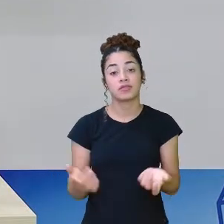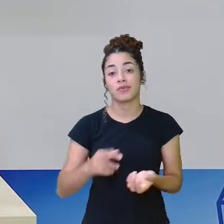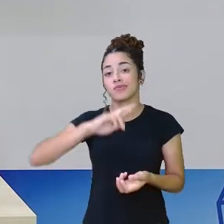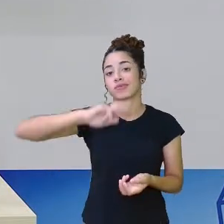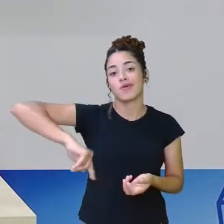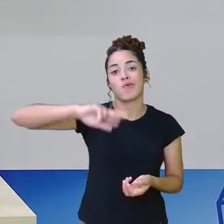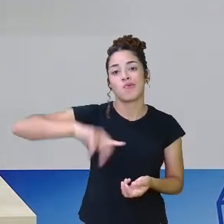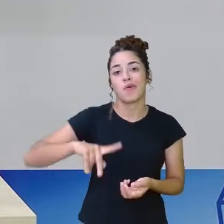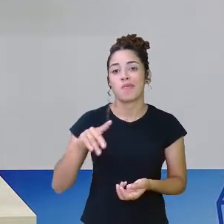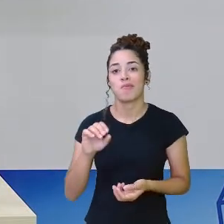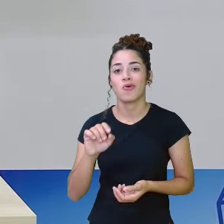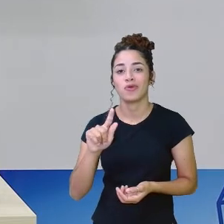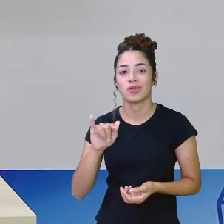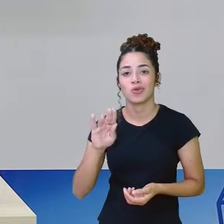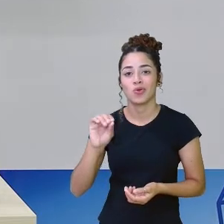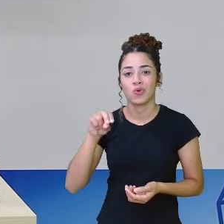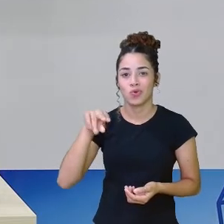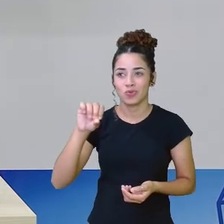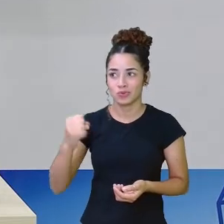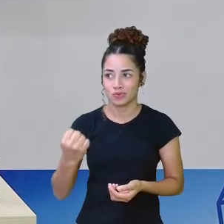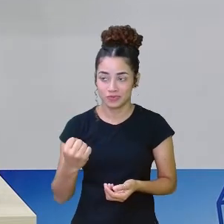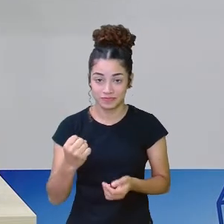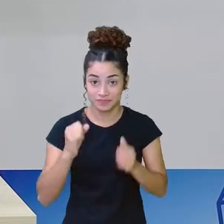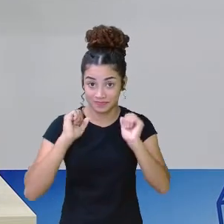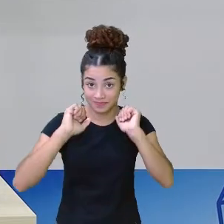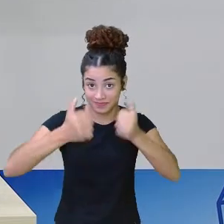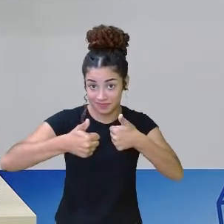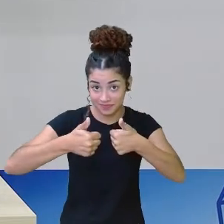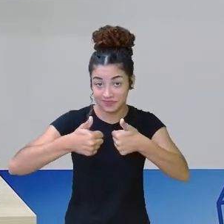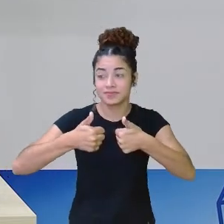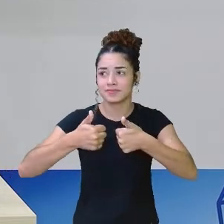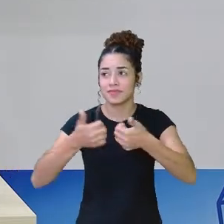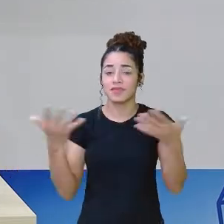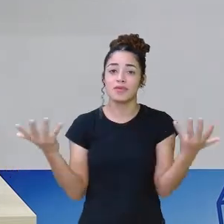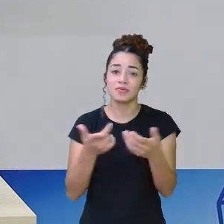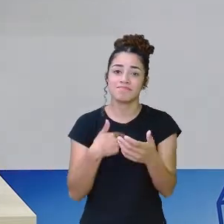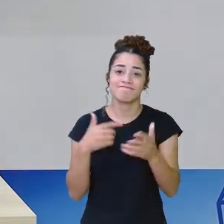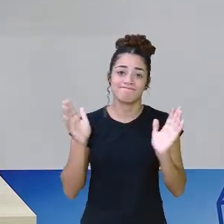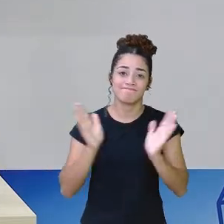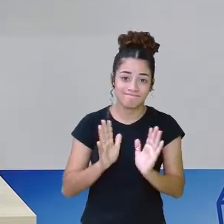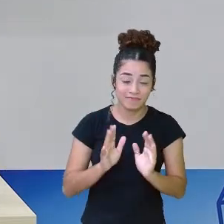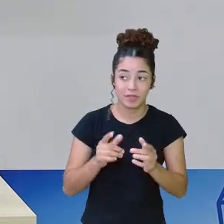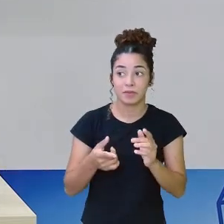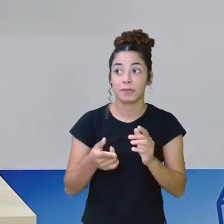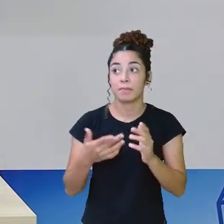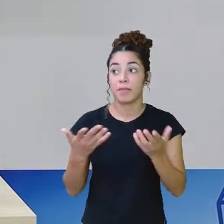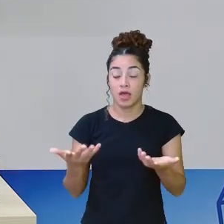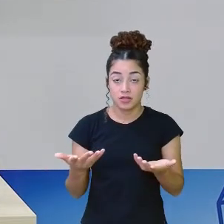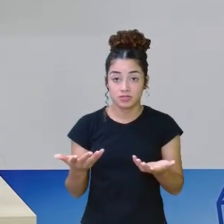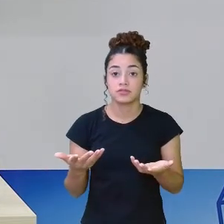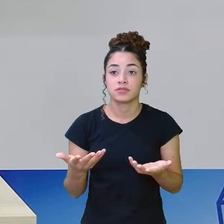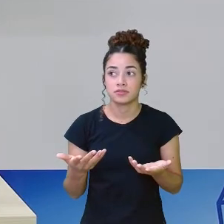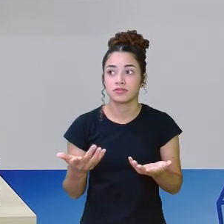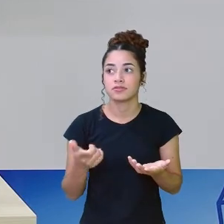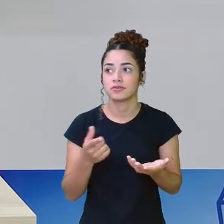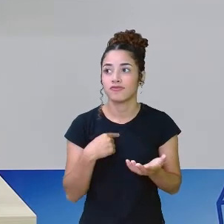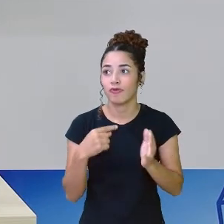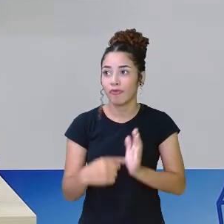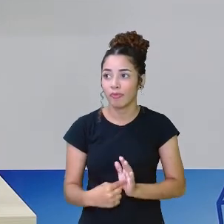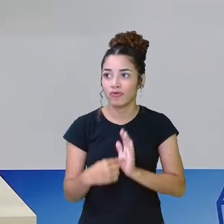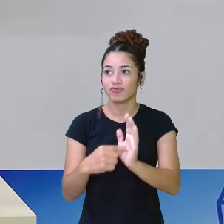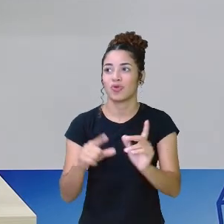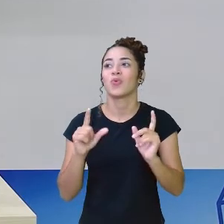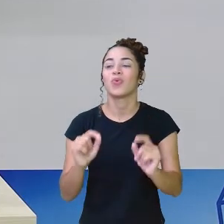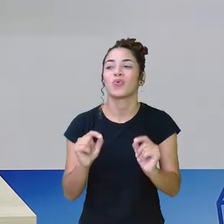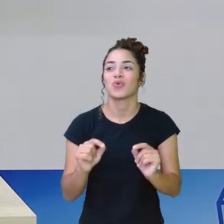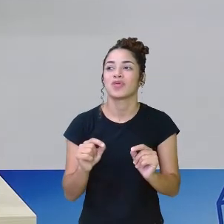são polígonos, beleza? E para me despedir, além de eu representar aqui, ó,